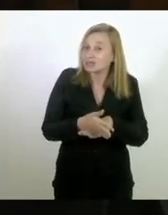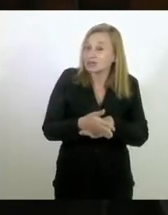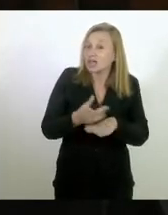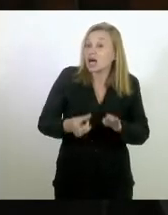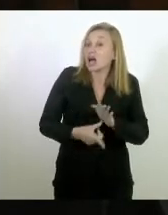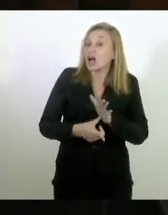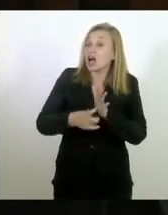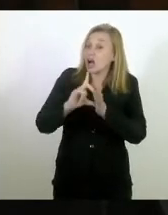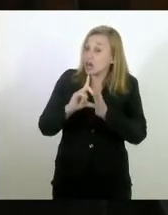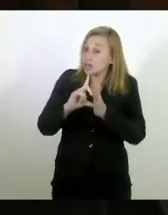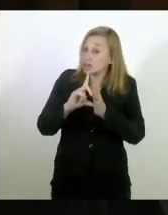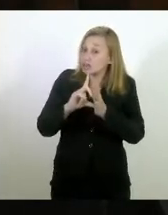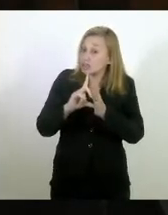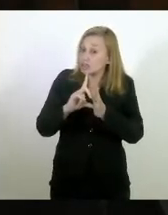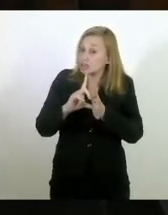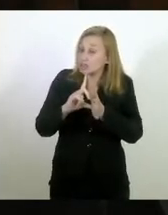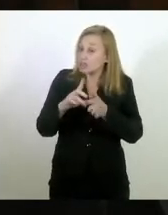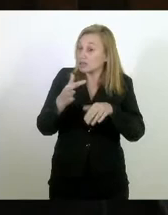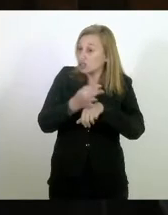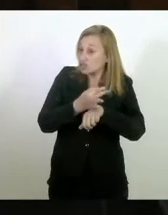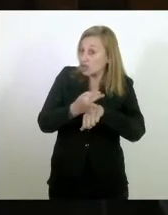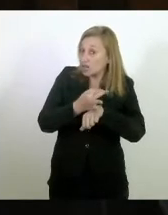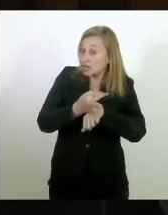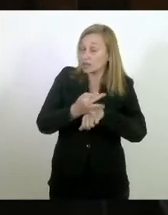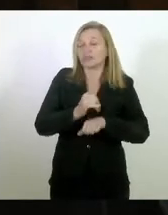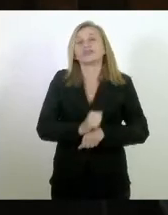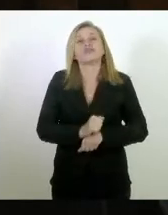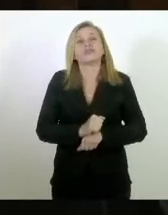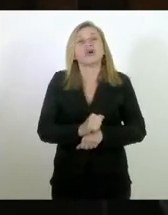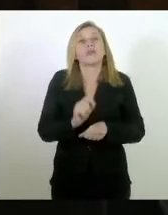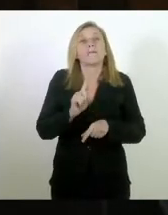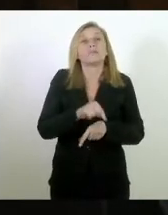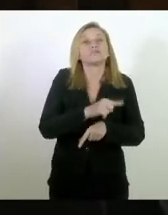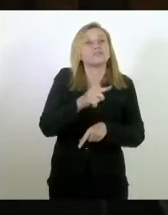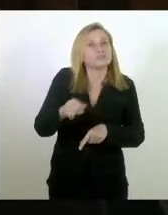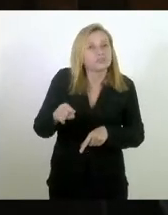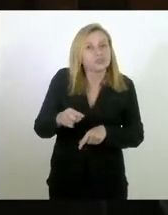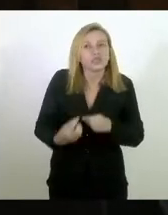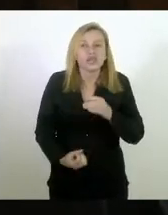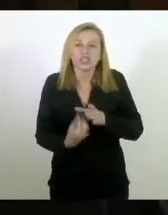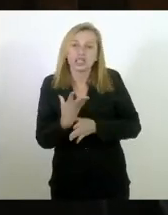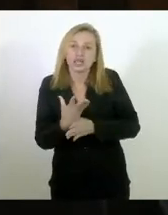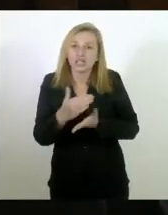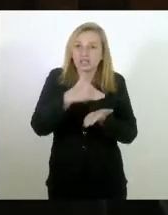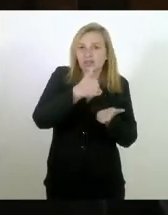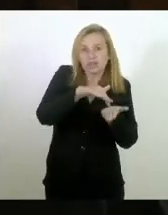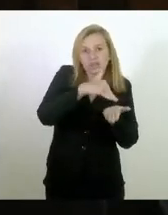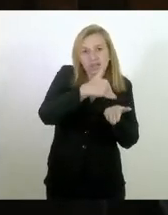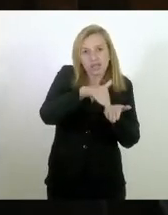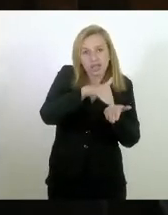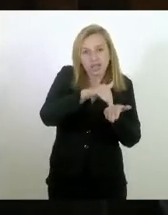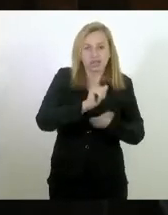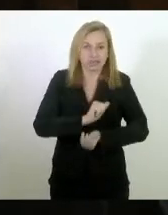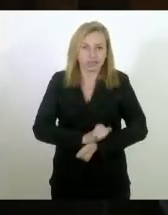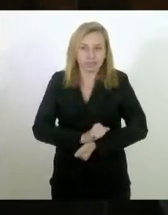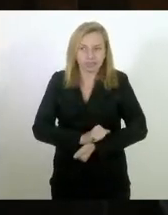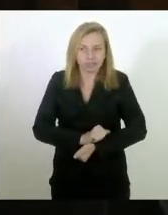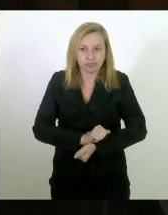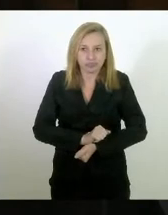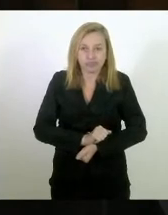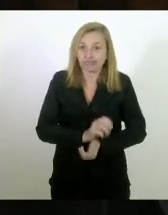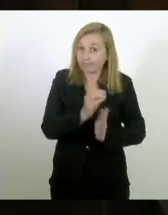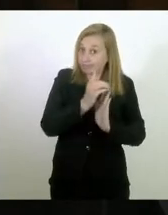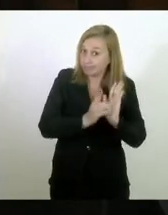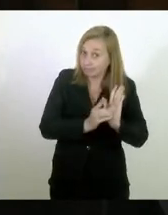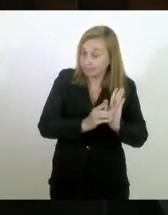antes do recesso e para proibir criação de secretaria por